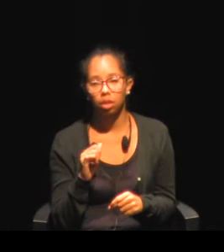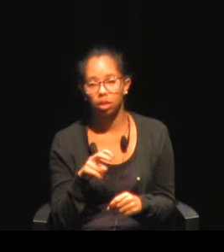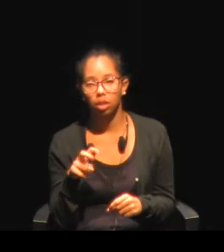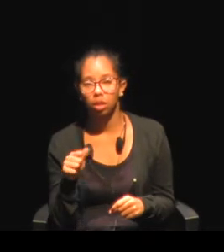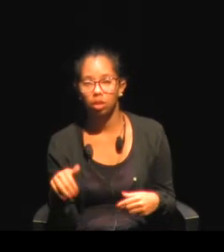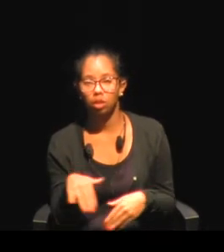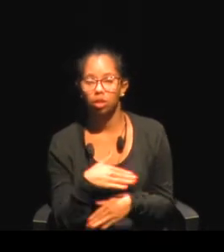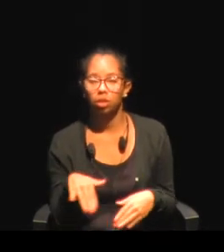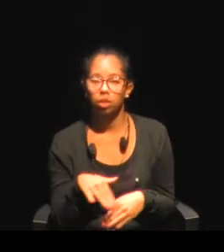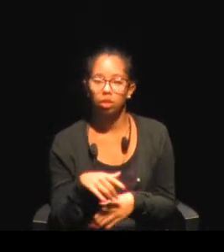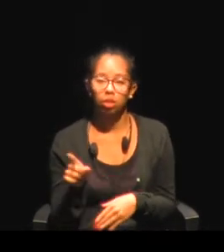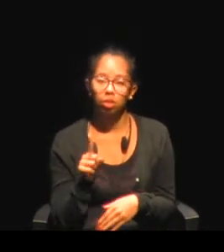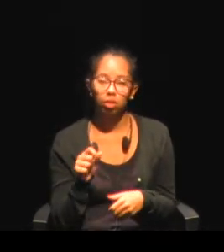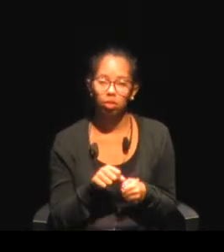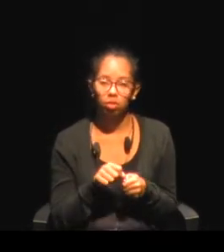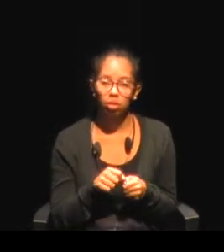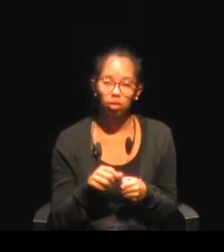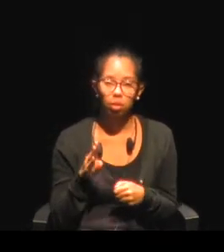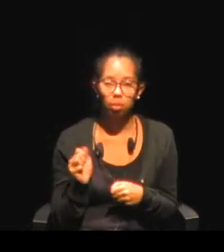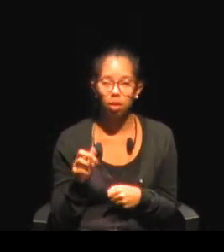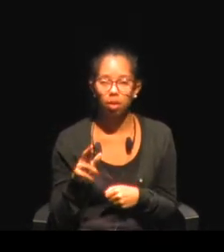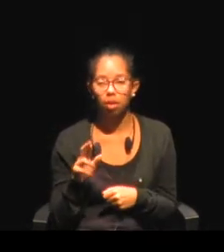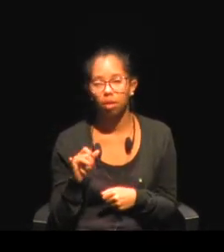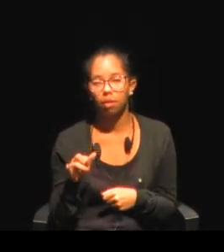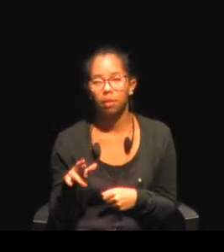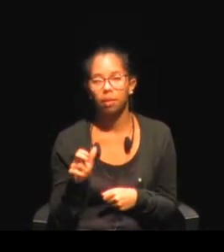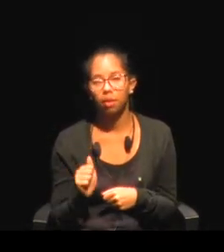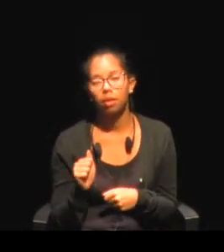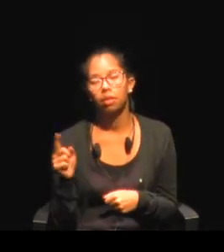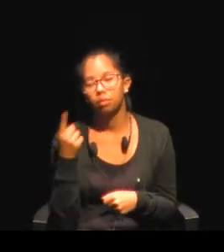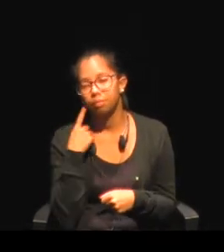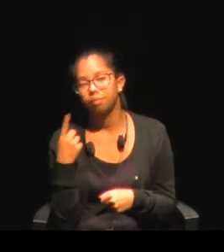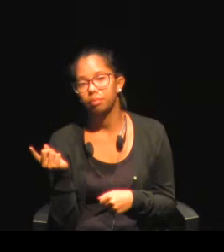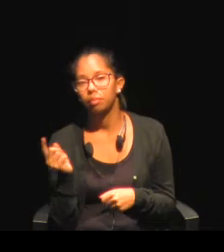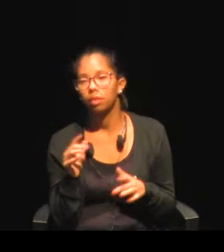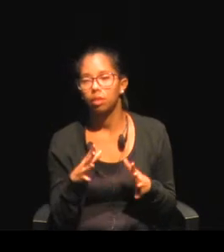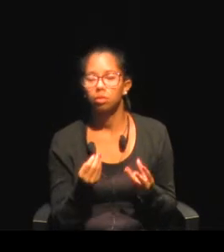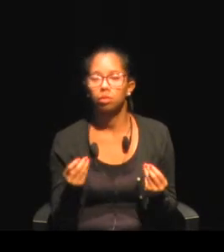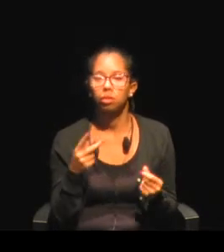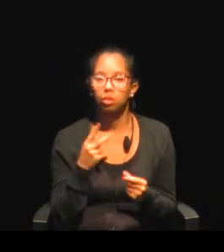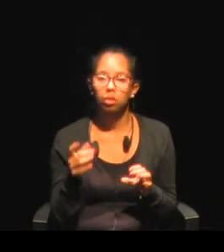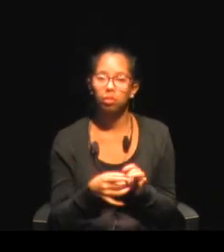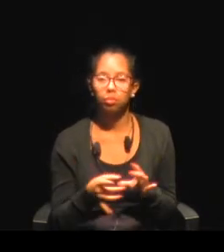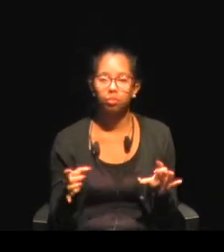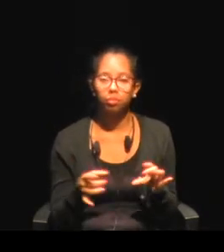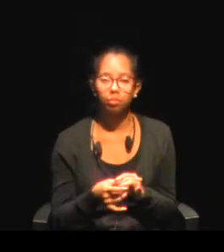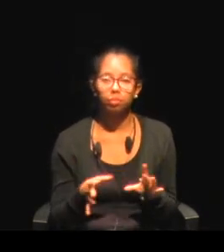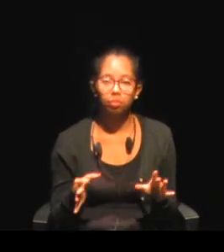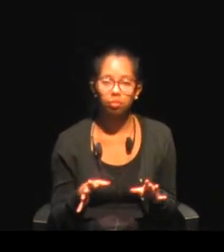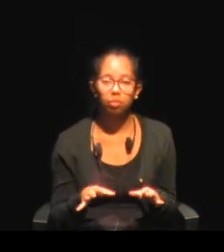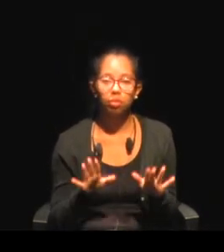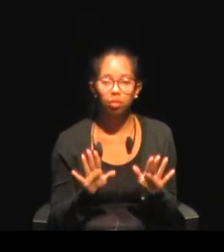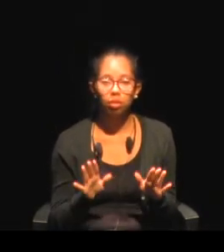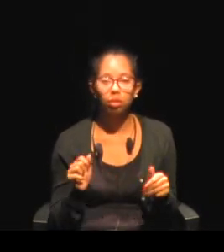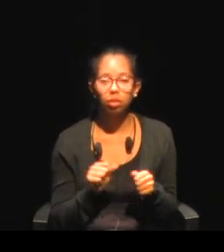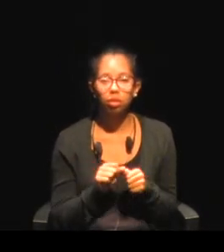é aumentar a caixa dessa rua e não fazer uma barreira aqui. Portanto, a gente liberaria